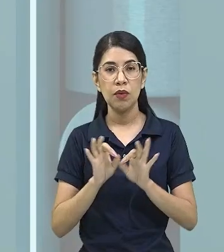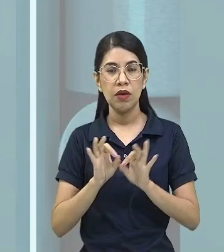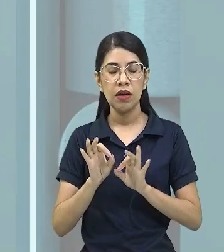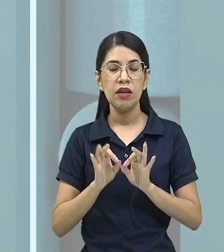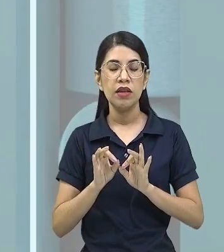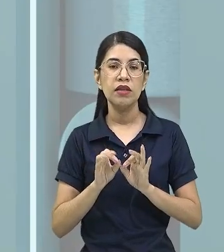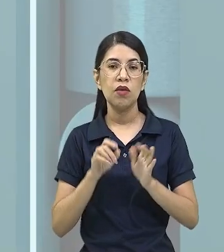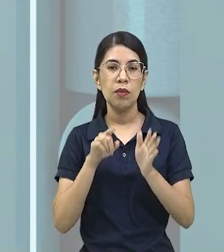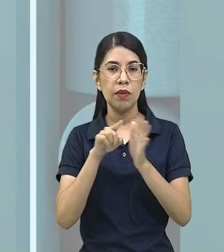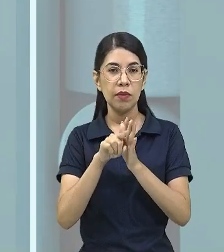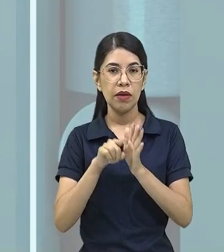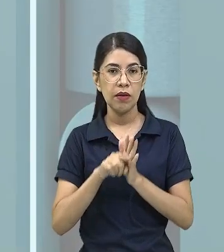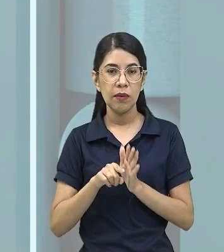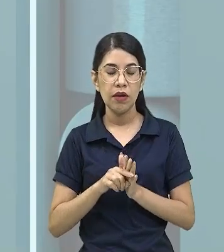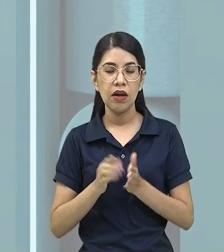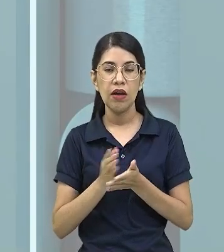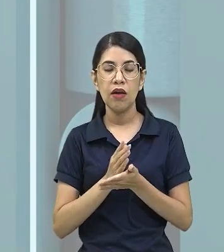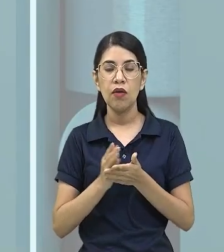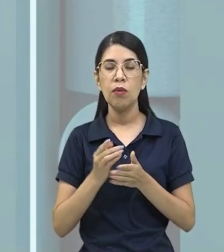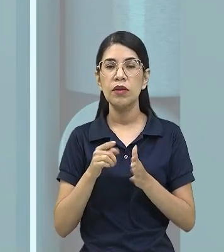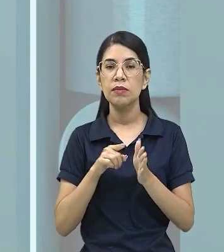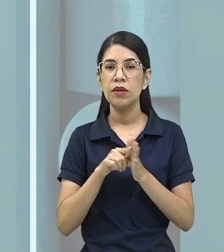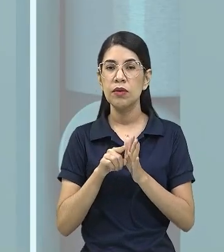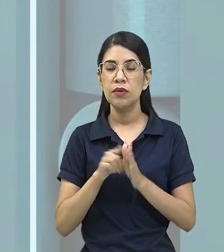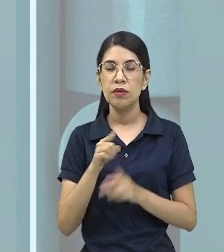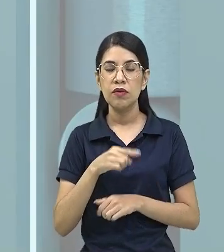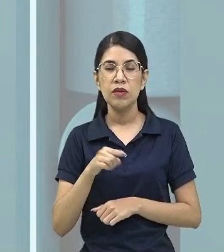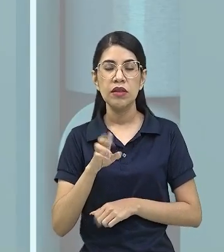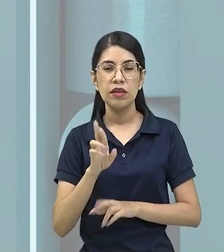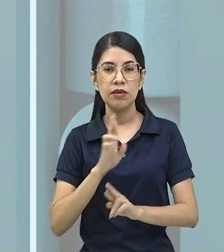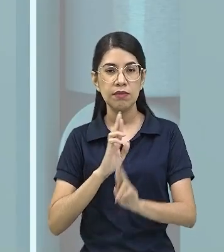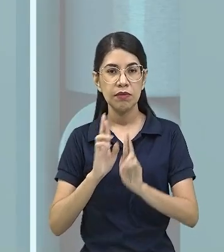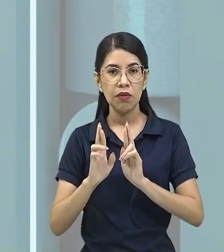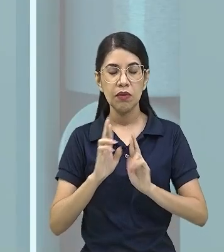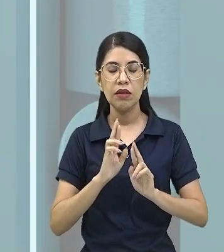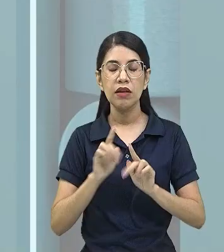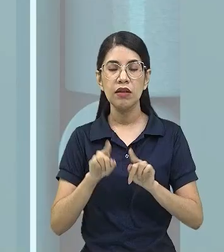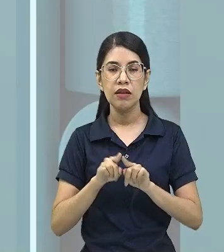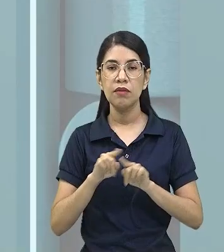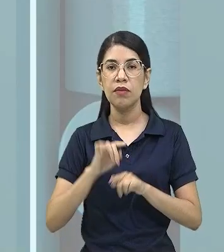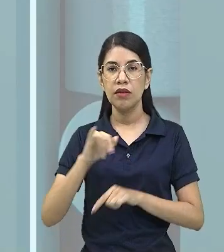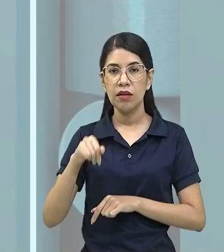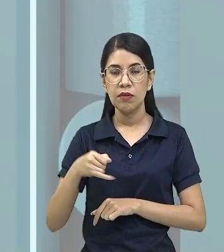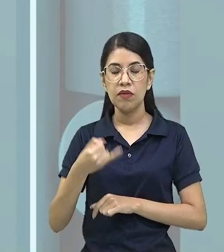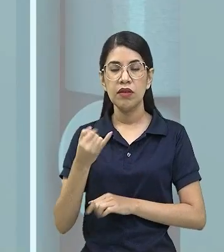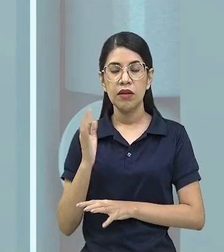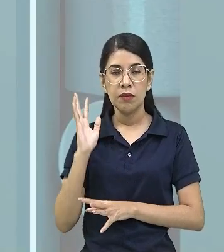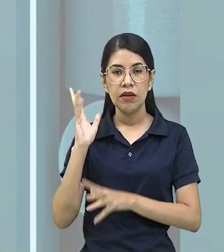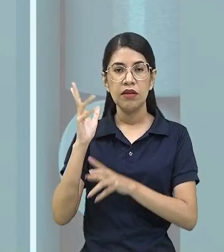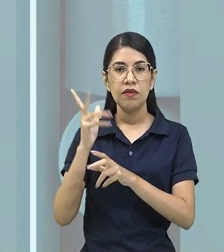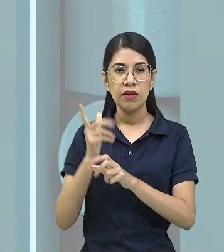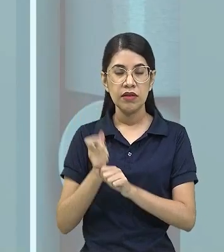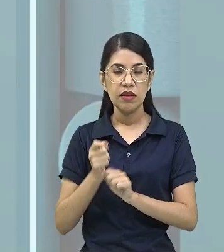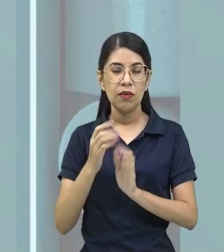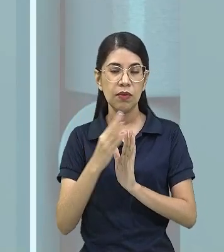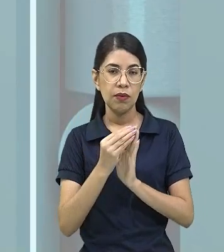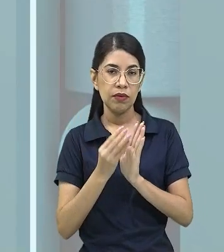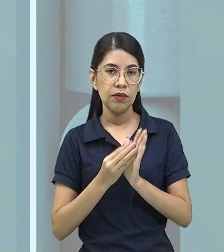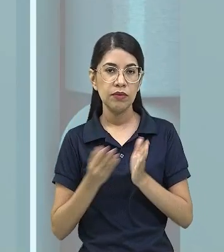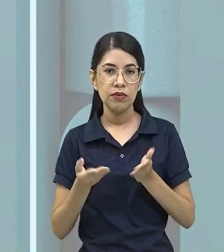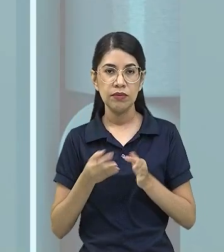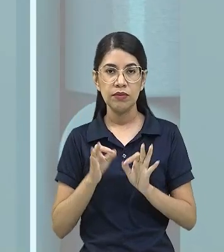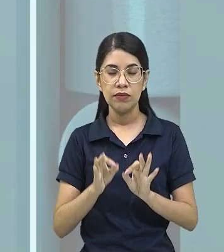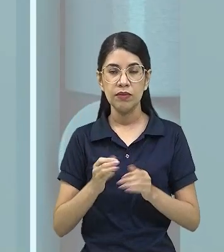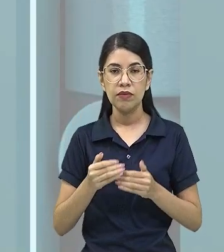para você, algumas questões aqui para a gente responder e aproveitar para revisar tudo aquilo que a gente viu na nossa aula de